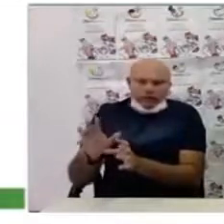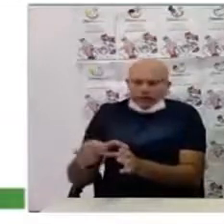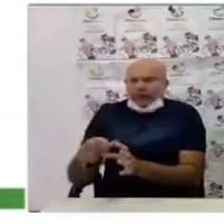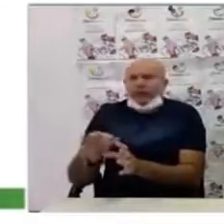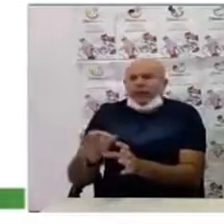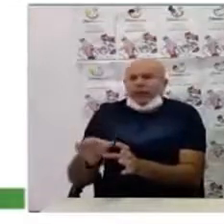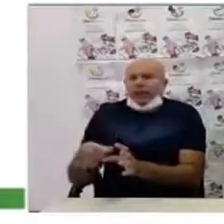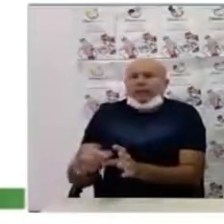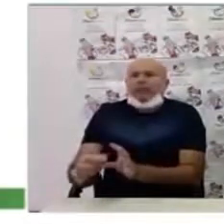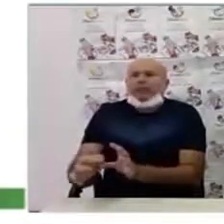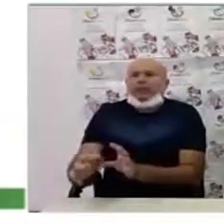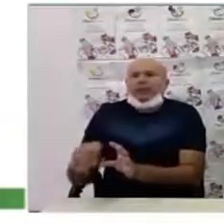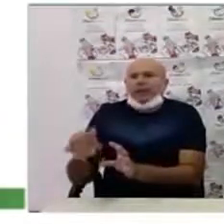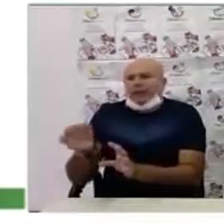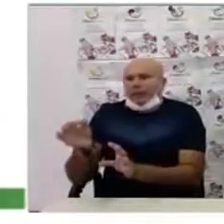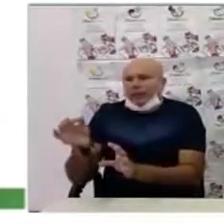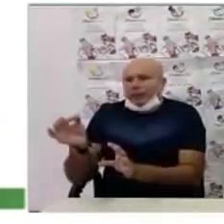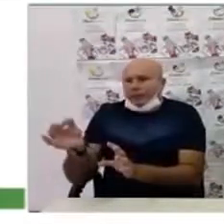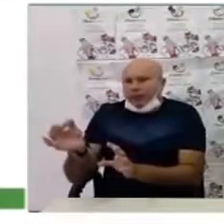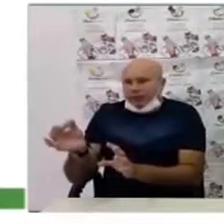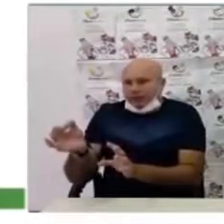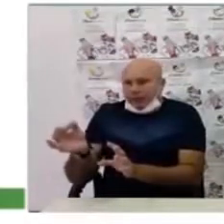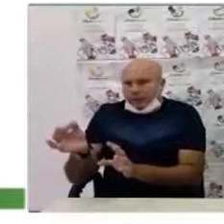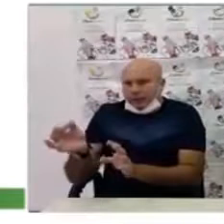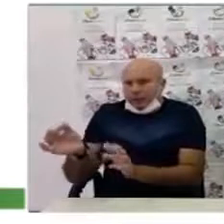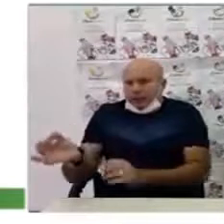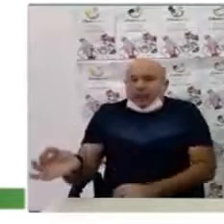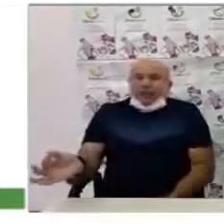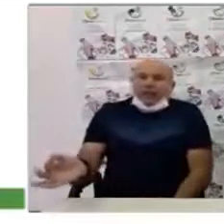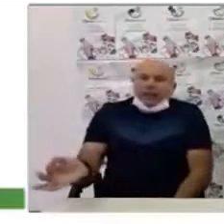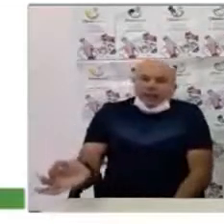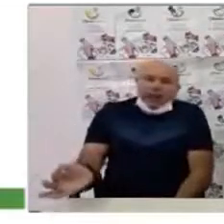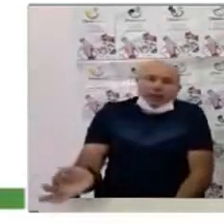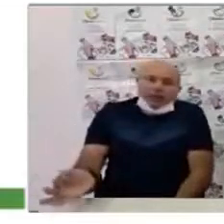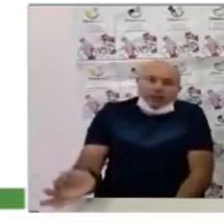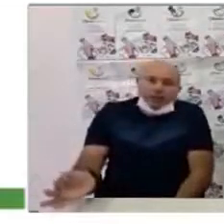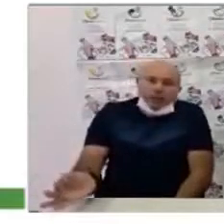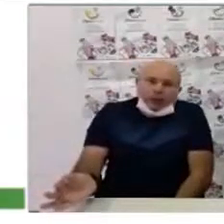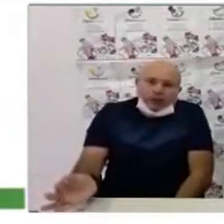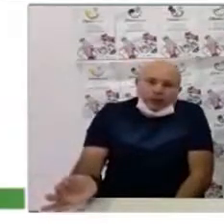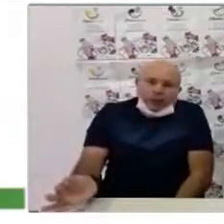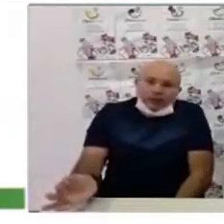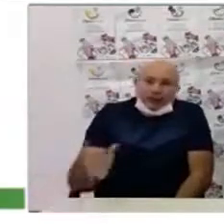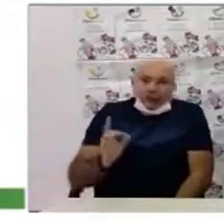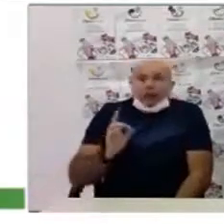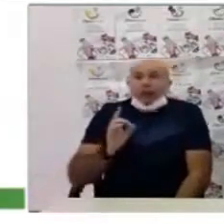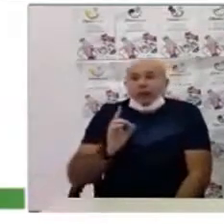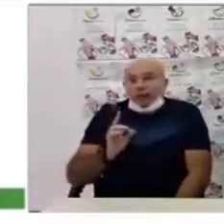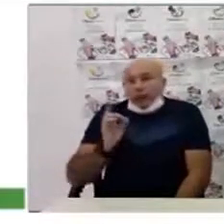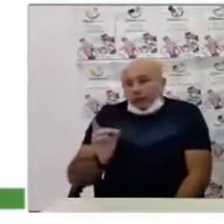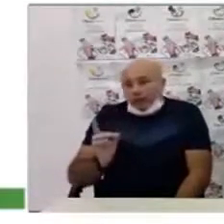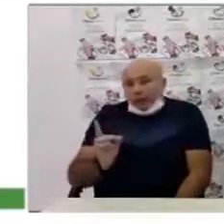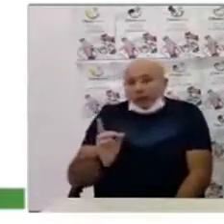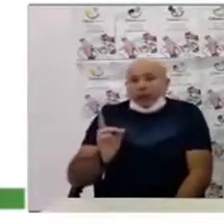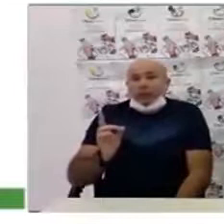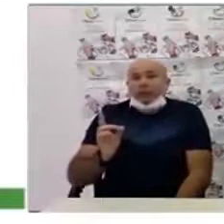2, né? E aí depois você pega aquele palito umedecido e vai levar a chama do fogão na sua casa. Normalmente